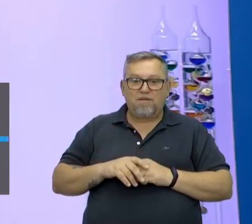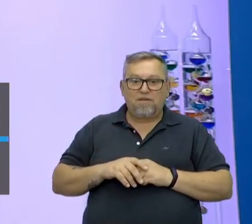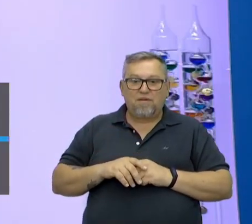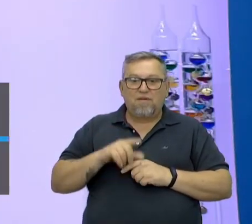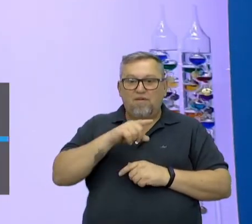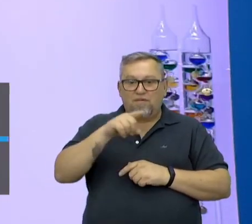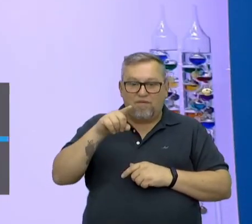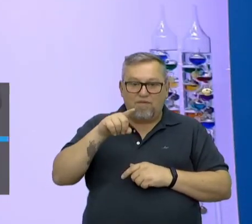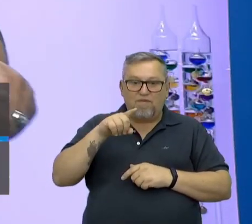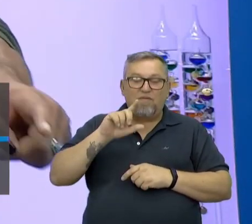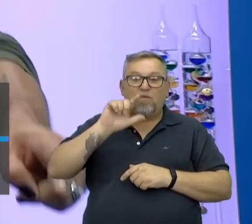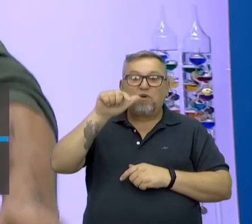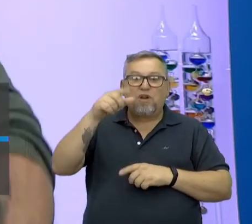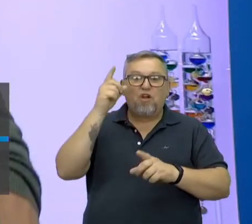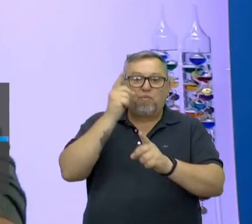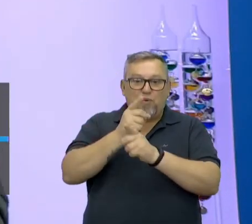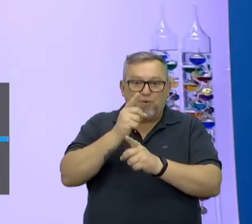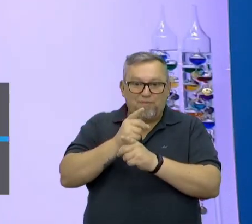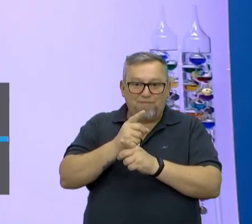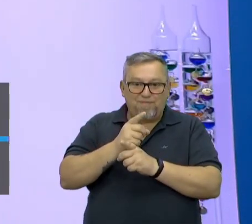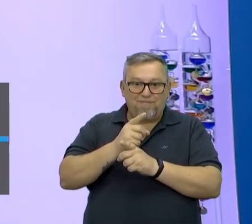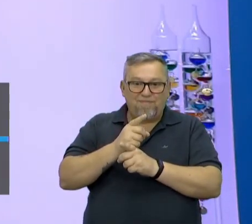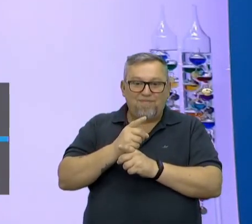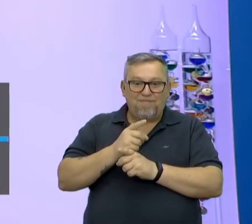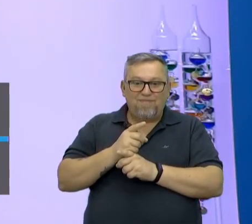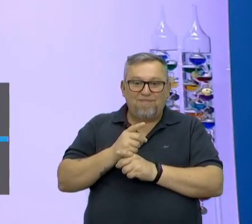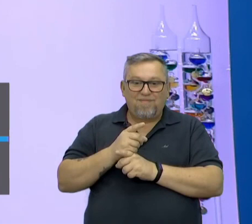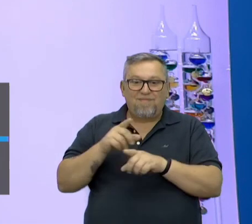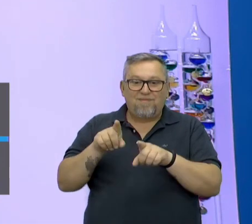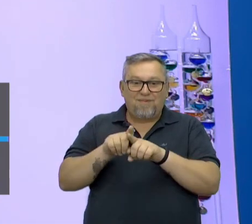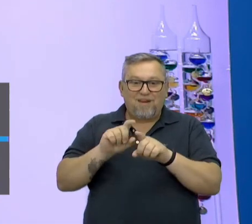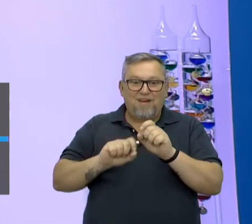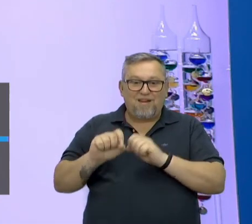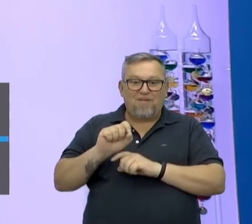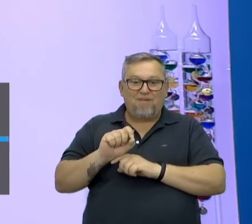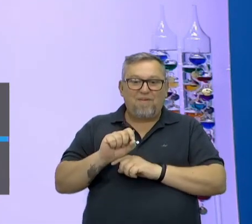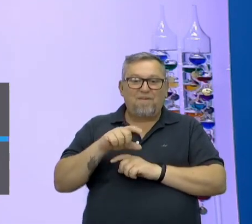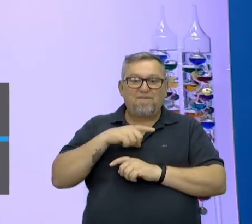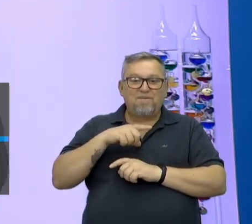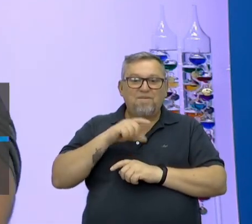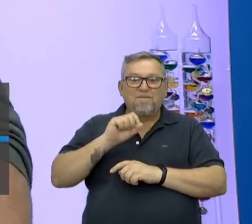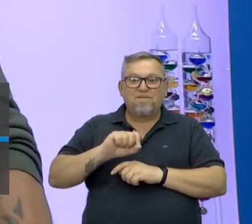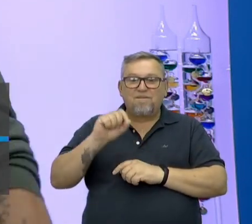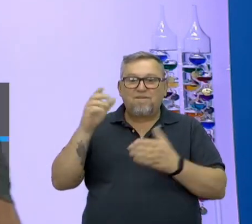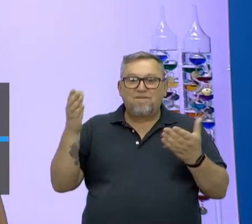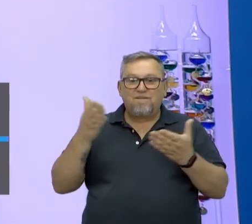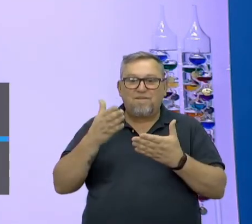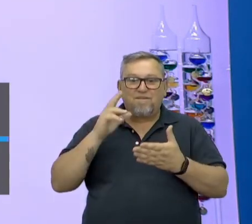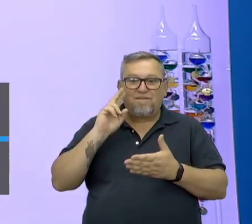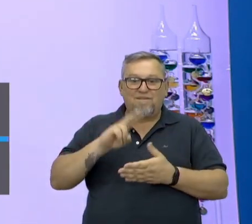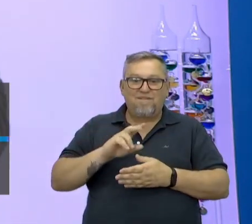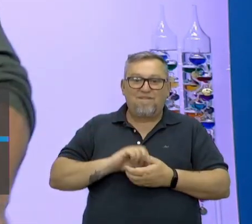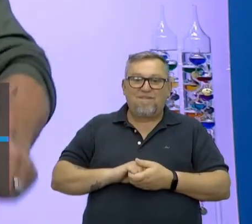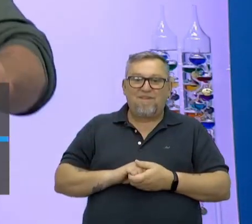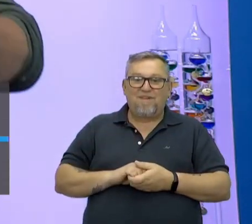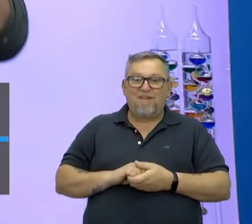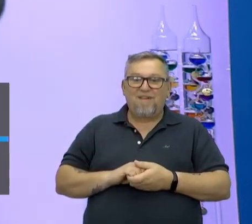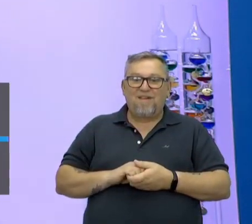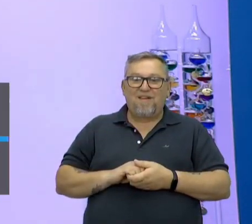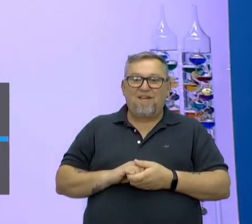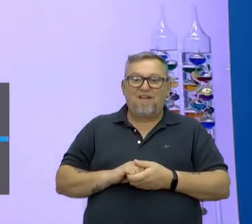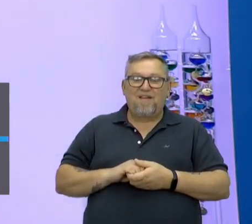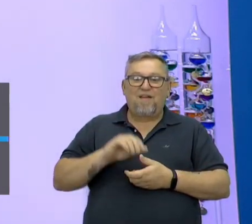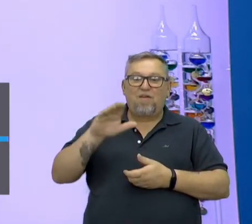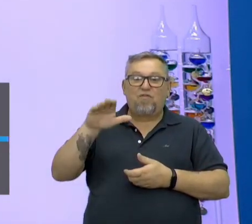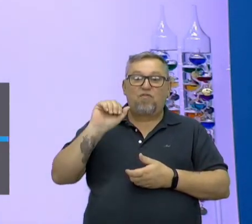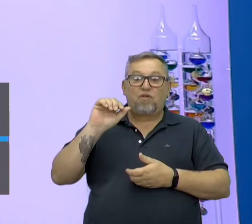vocês vão descobrir depois do Good Vibe. É o Good Vibe agora, pra gente finalizar aqui. Sextou, Gibalina!